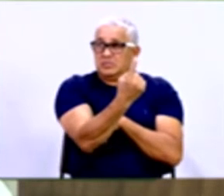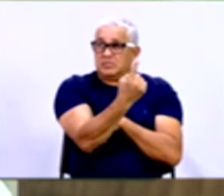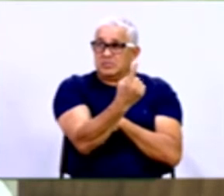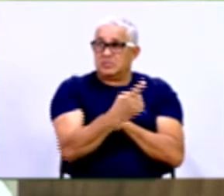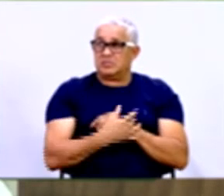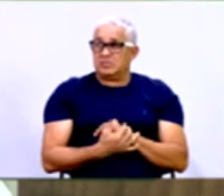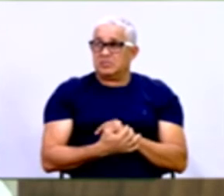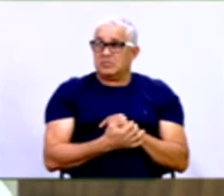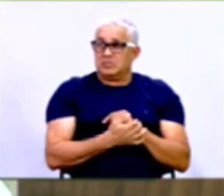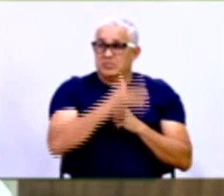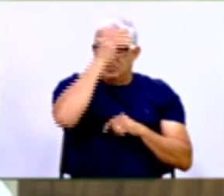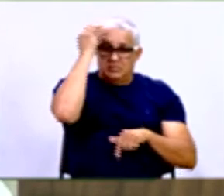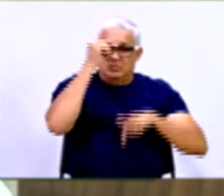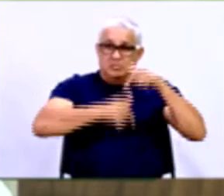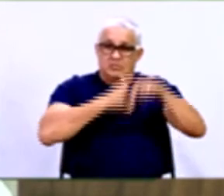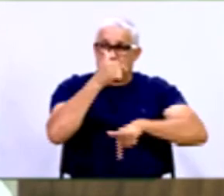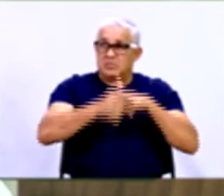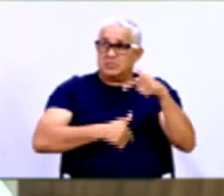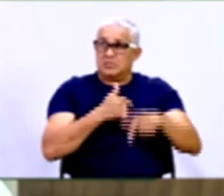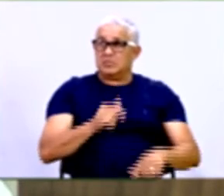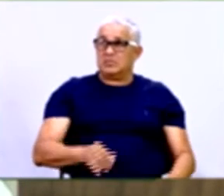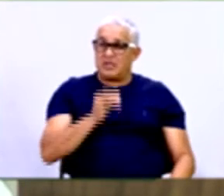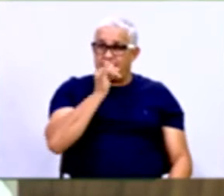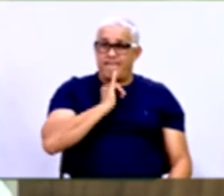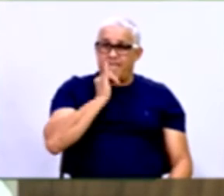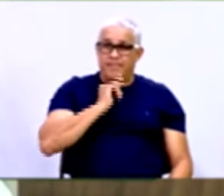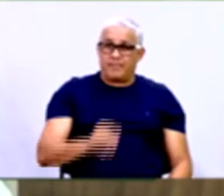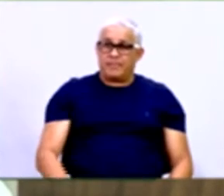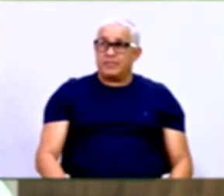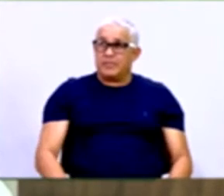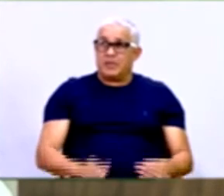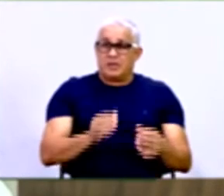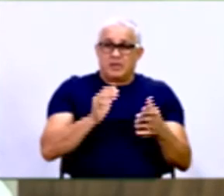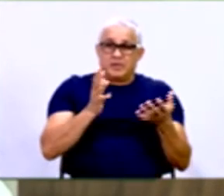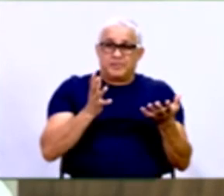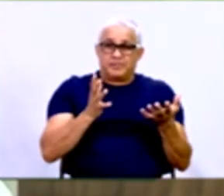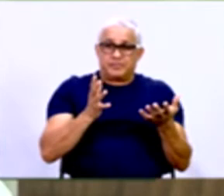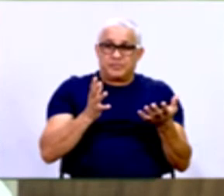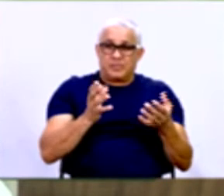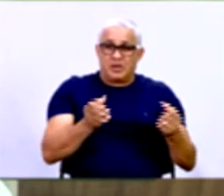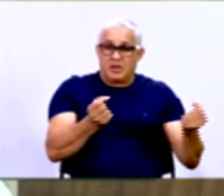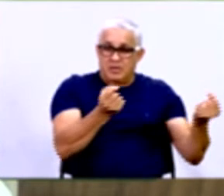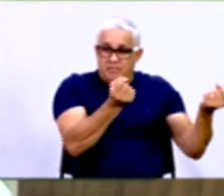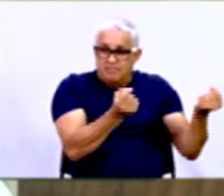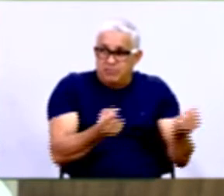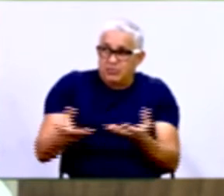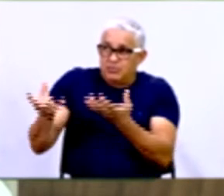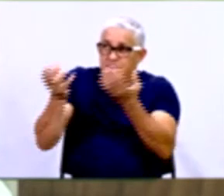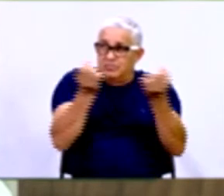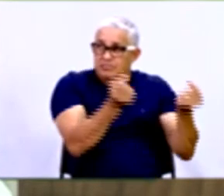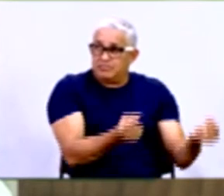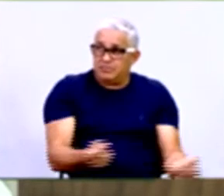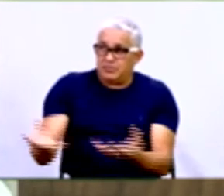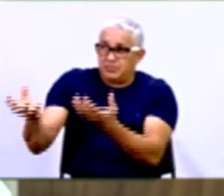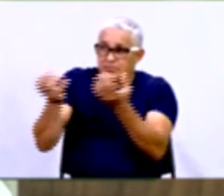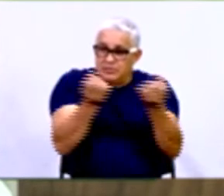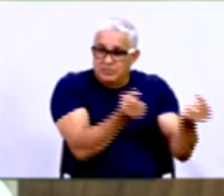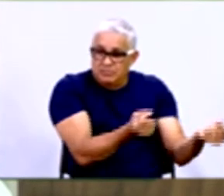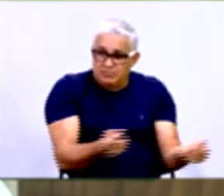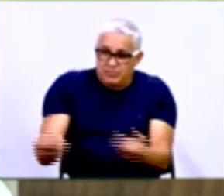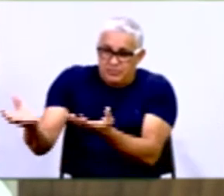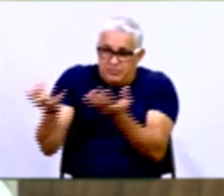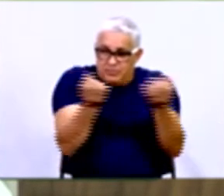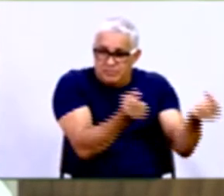que presta serviço, por exemplo, nos portos, com carregamento e descarregamento, e que é regido por